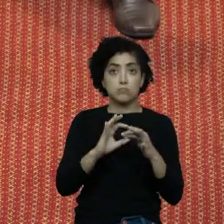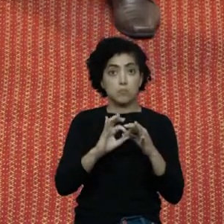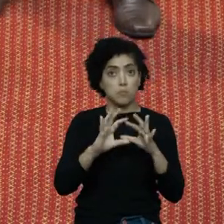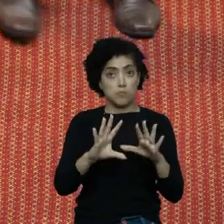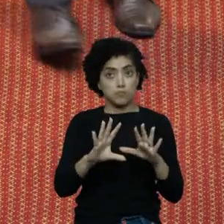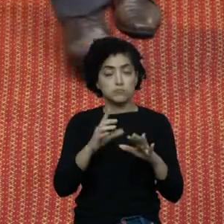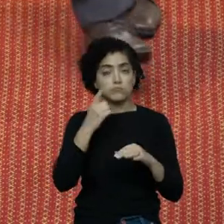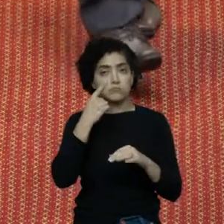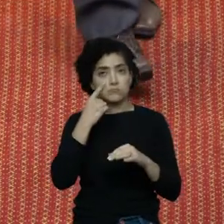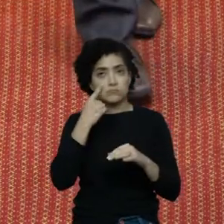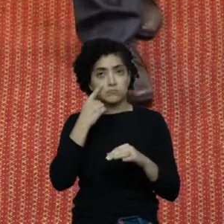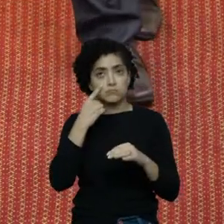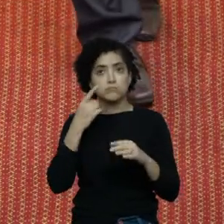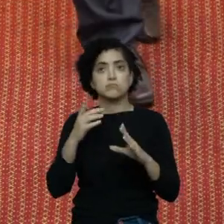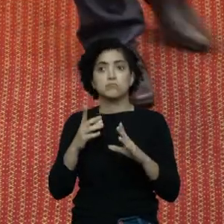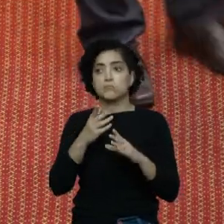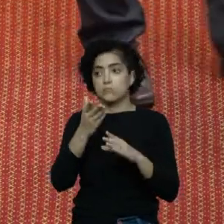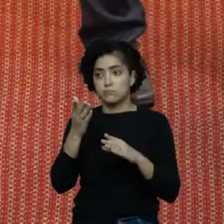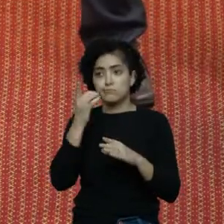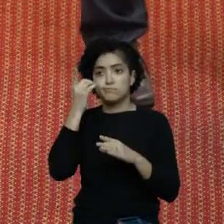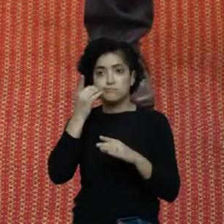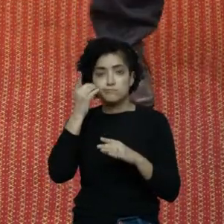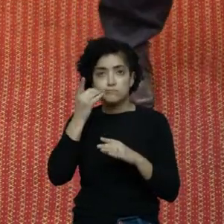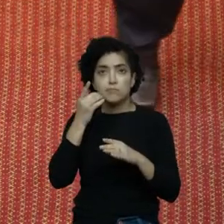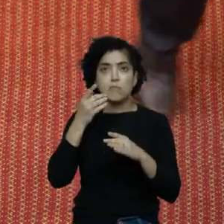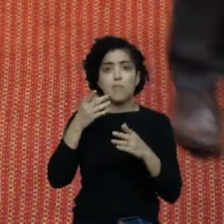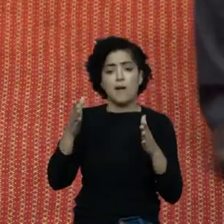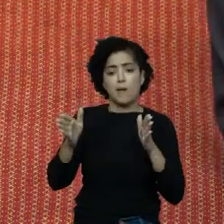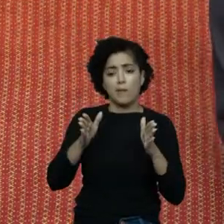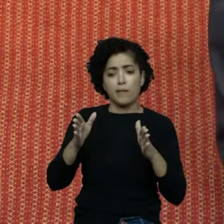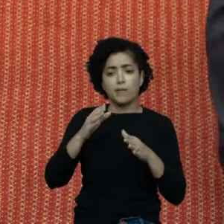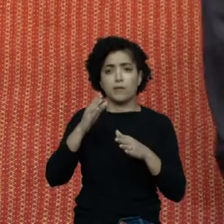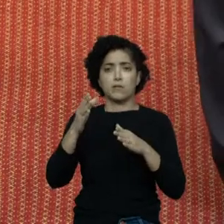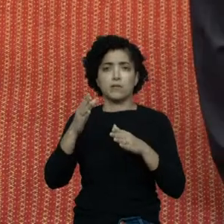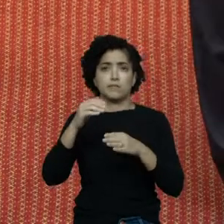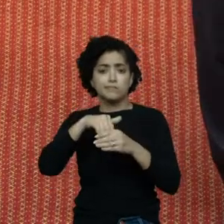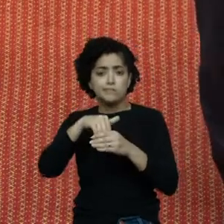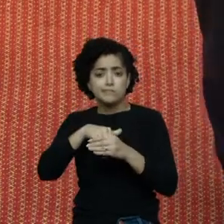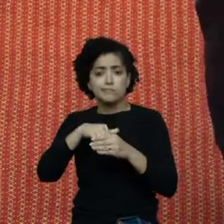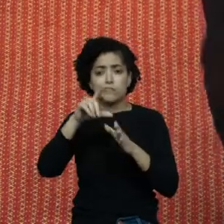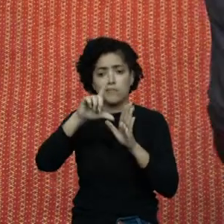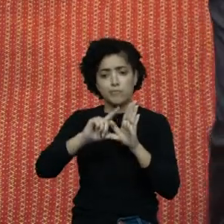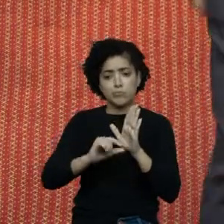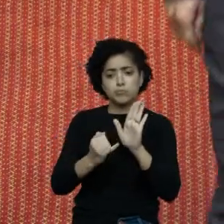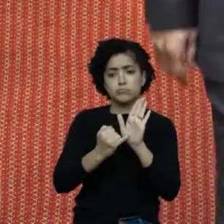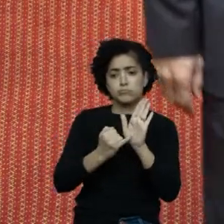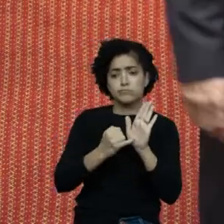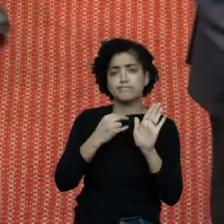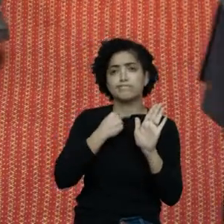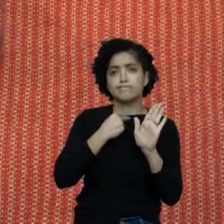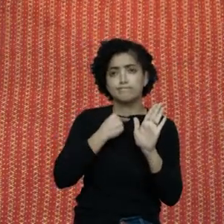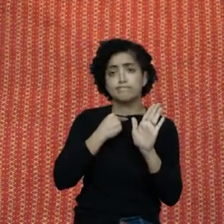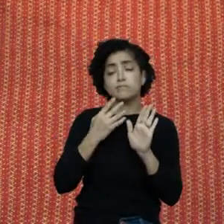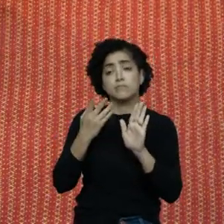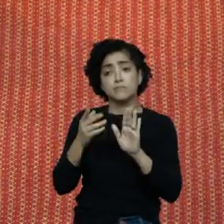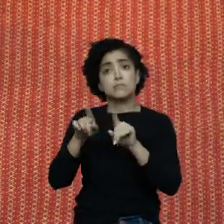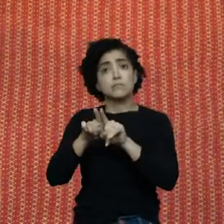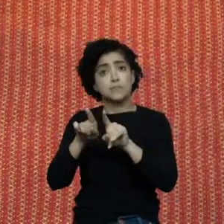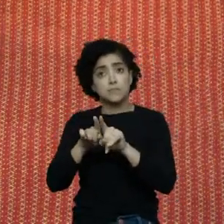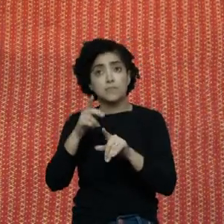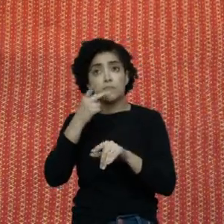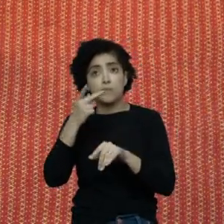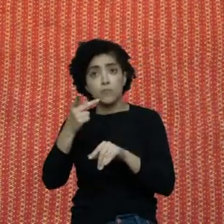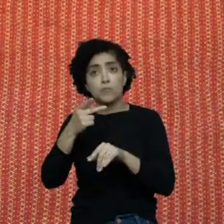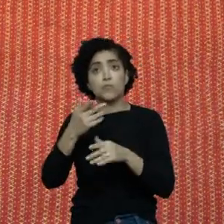vi aqui os mesmos deputados que dizem que o ano eleitoral não pode reduzir impostos esse mesmo Deputado diz que o projeto